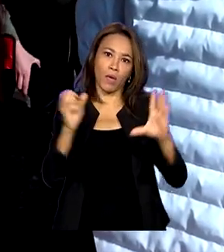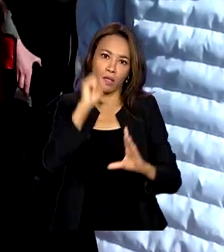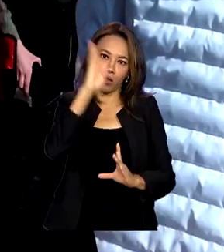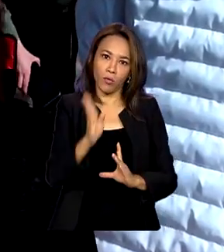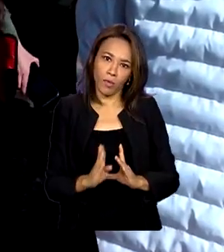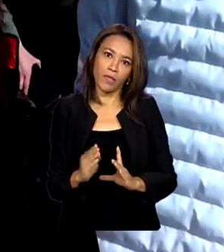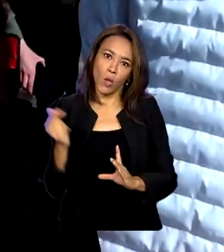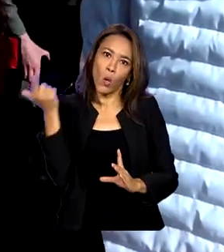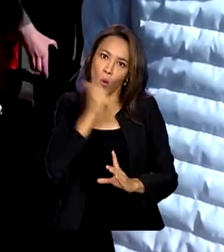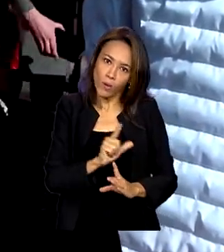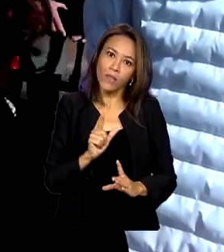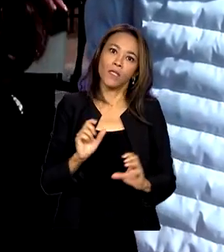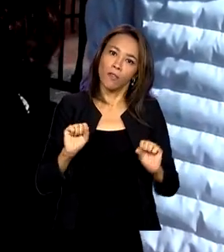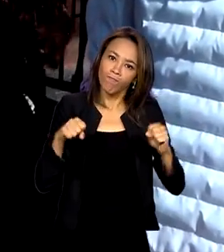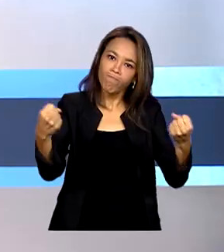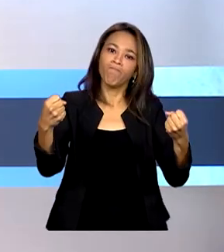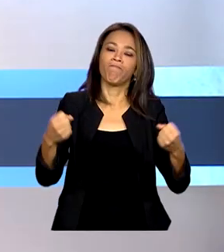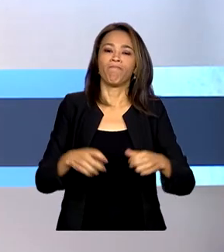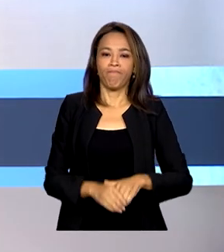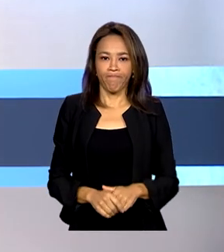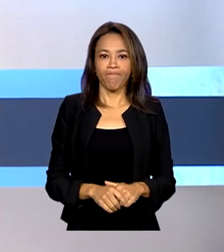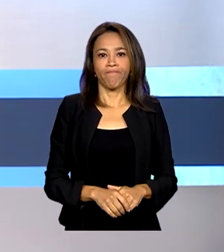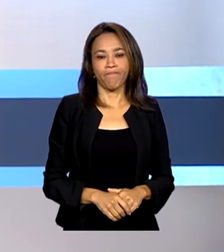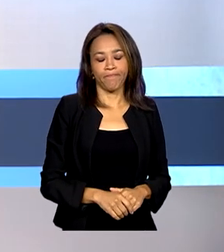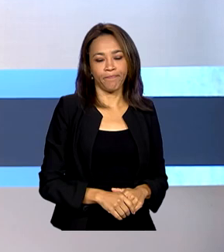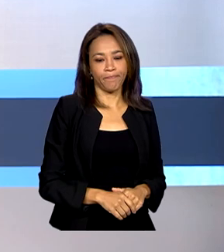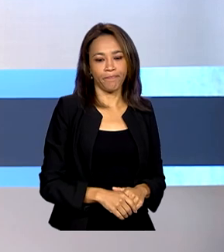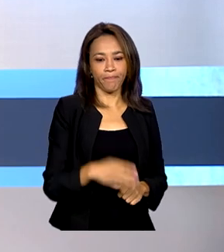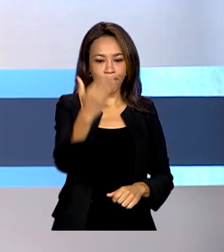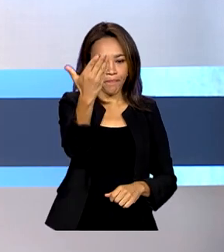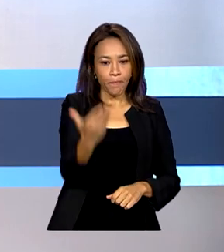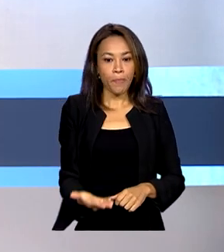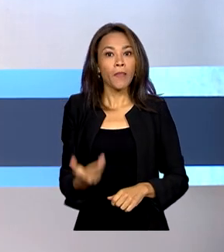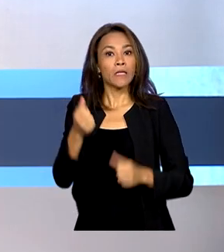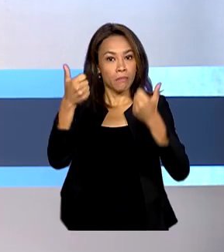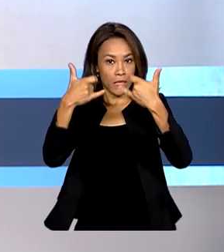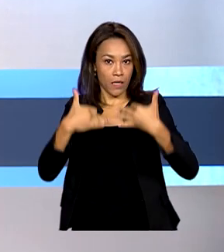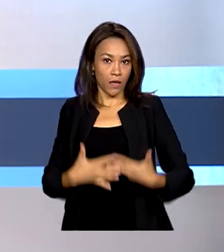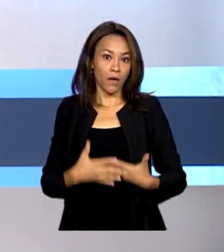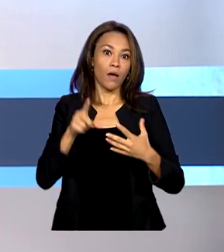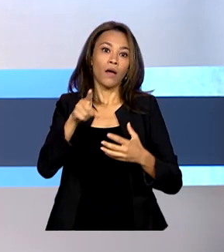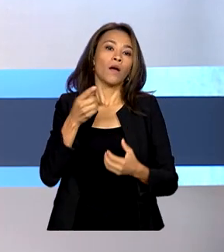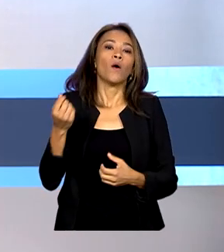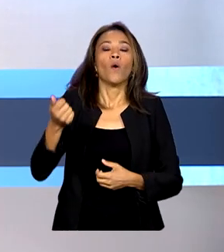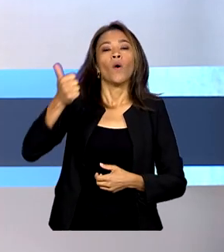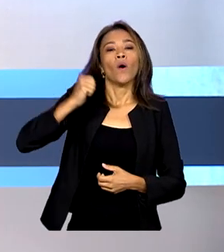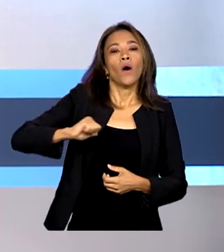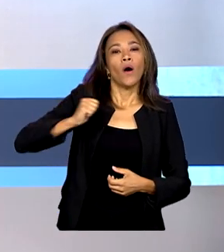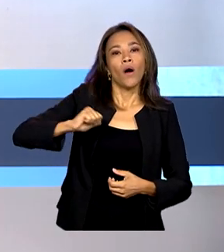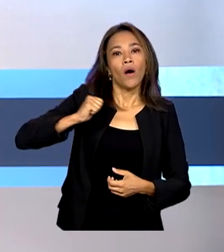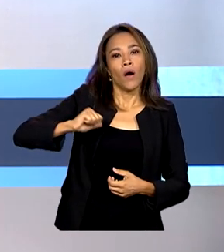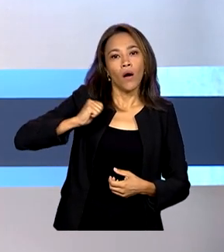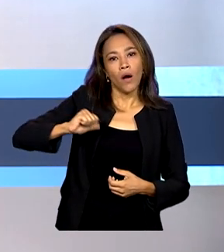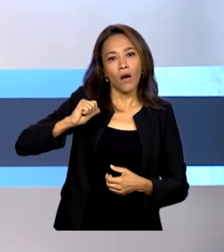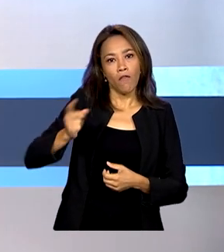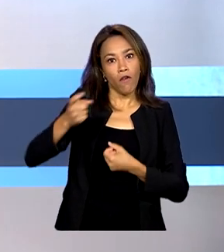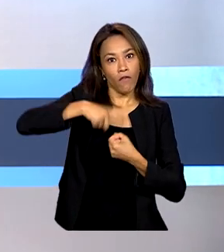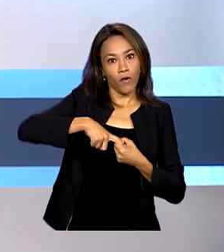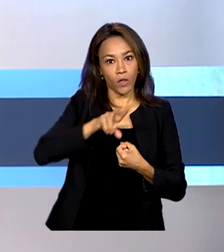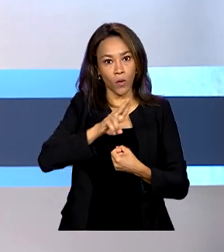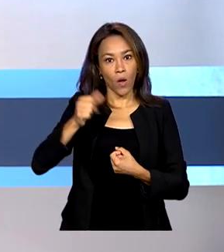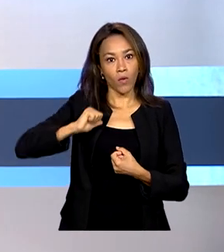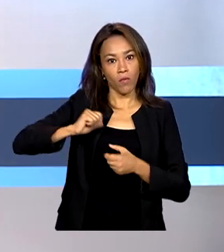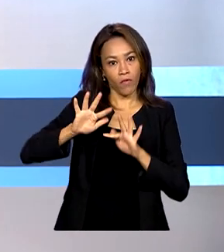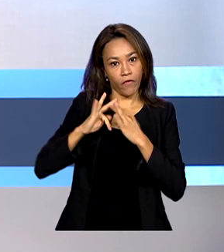dê certo para poder voltar. O Auxílio Brasil, que vai voltar a se chamar Bolsa Família, e o